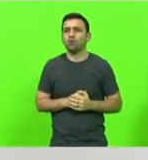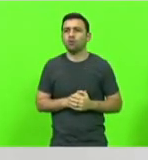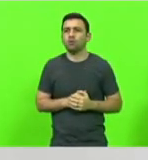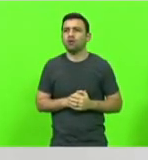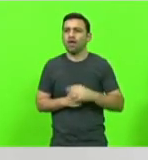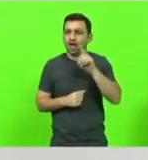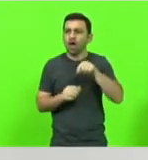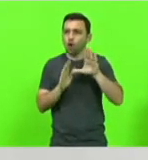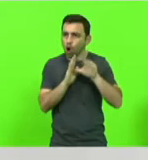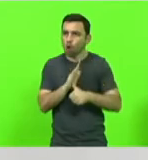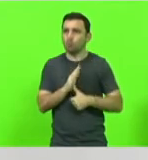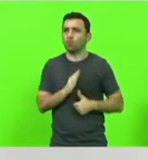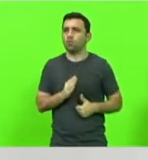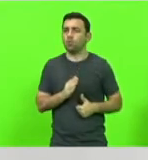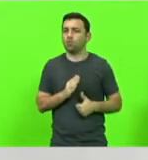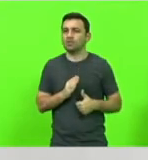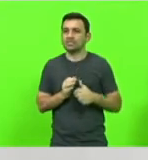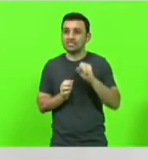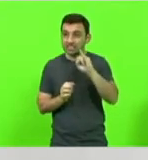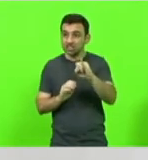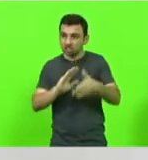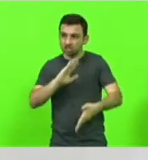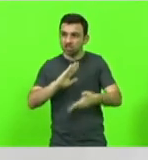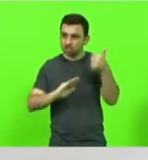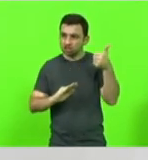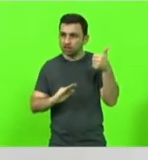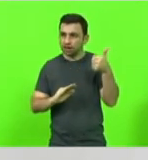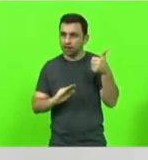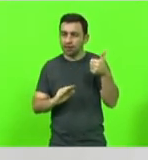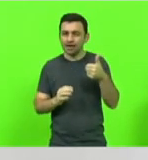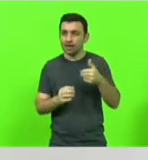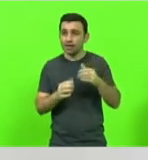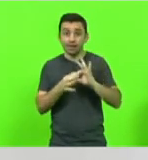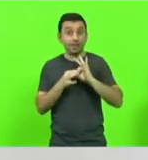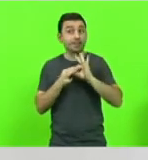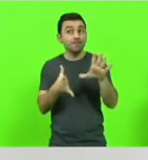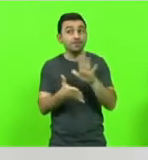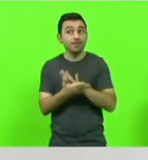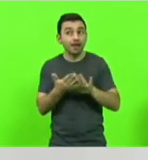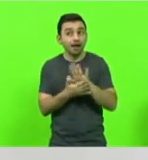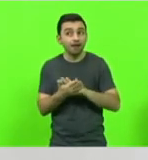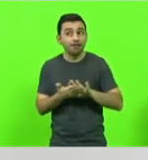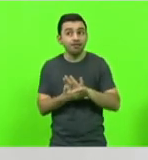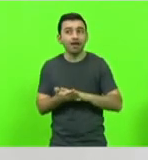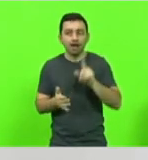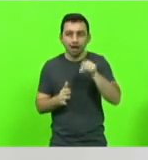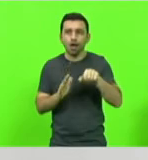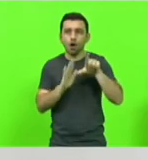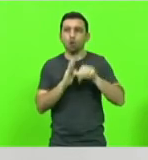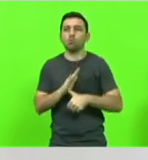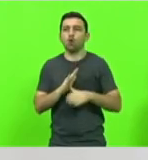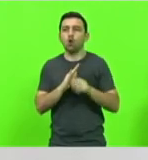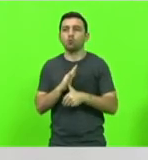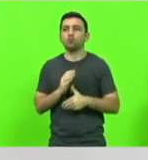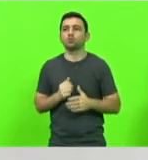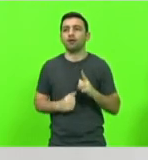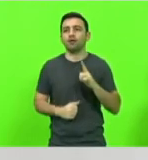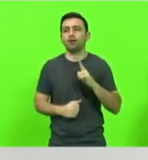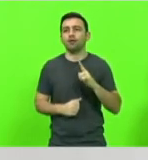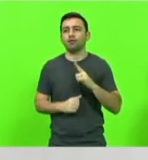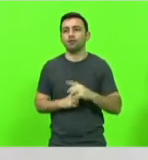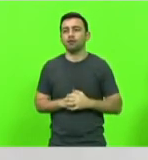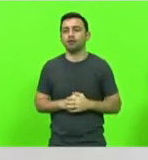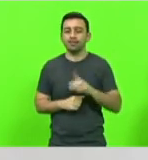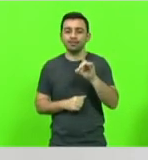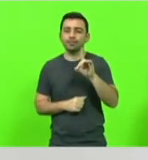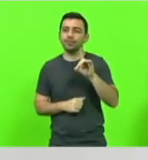Roubo. Porque quando você tira sem autorização, ou pelo menos falando, isso é roubo. O DEINFRA